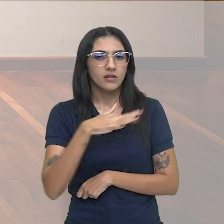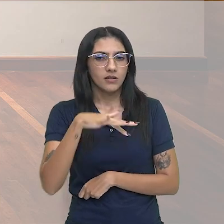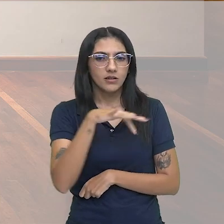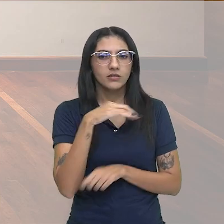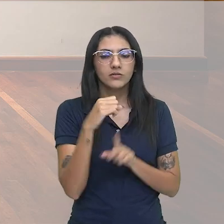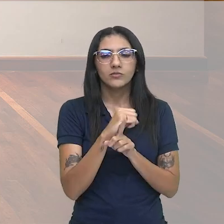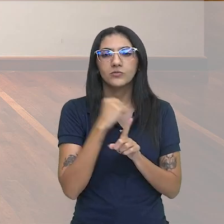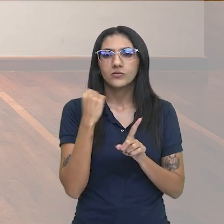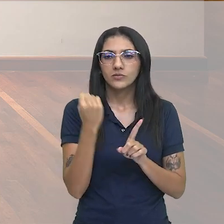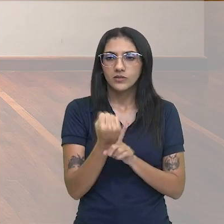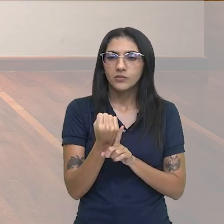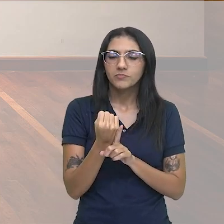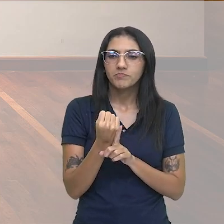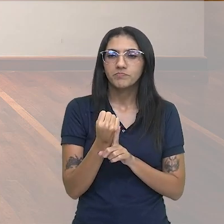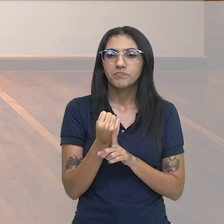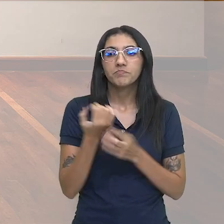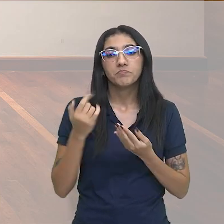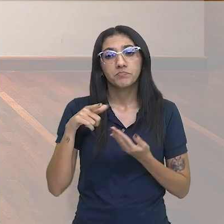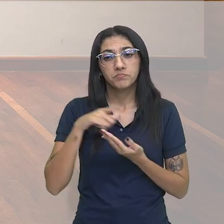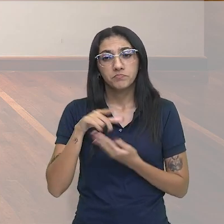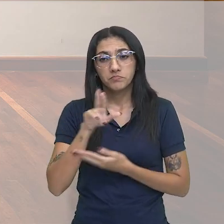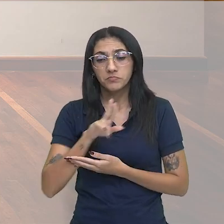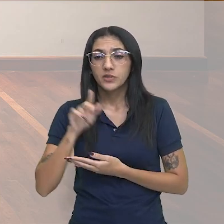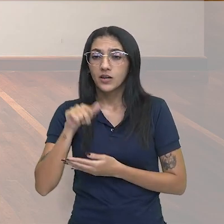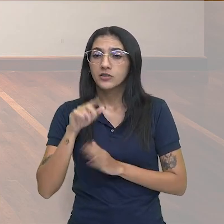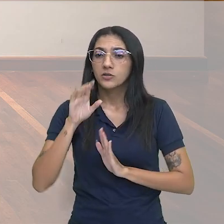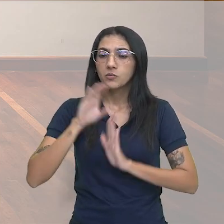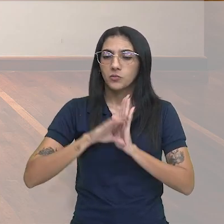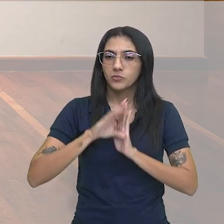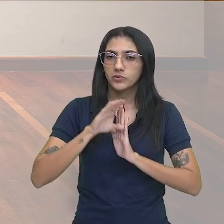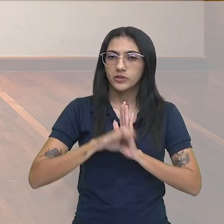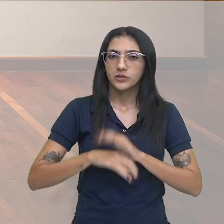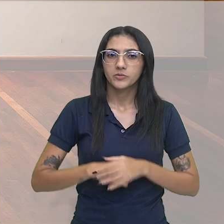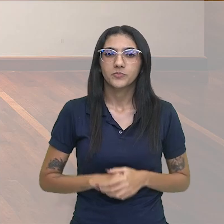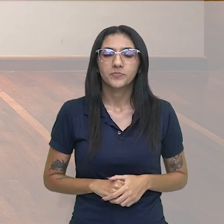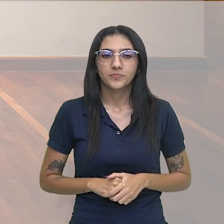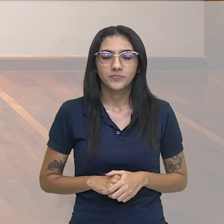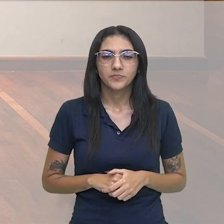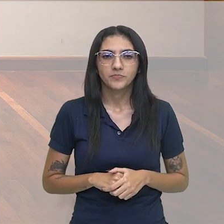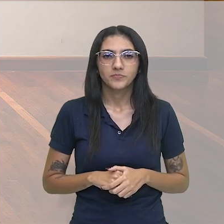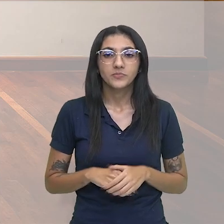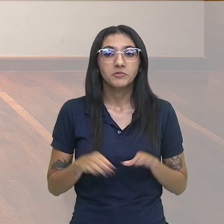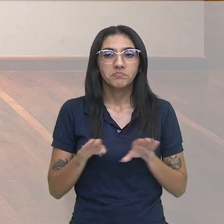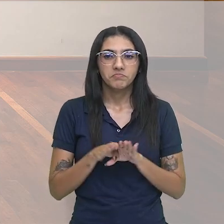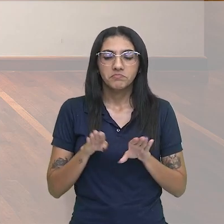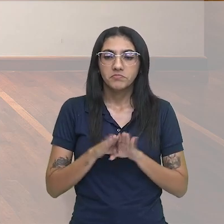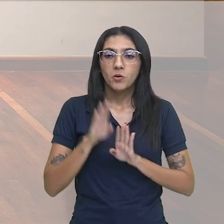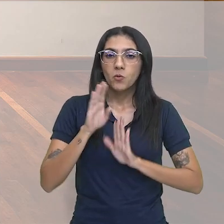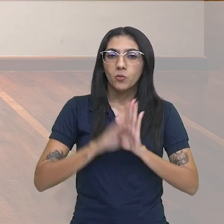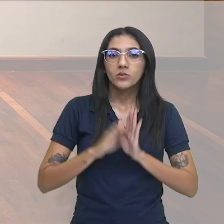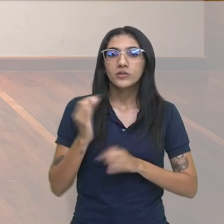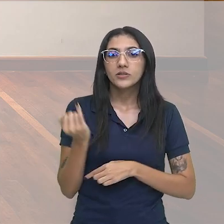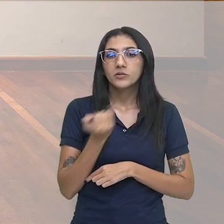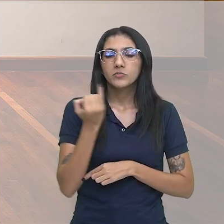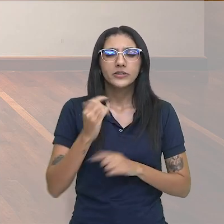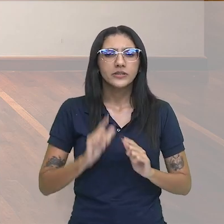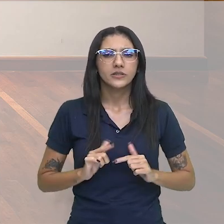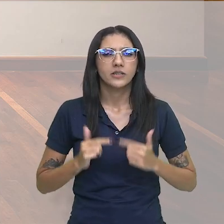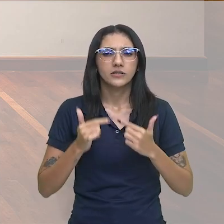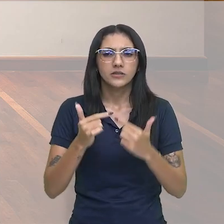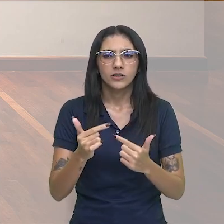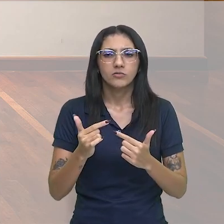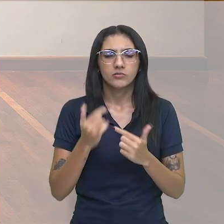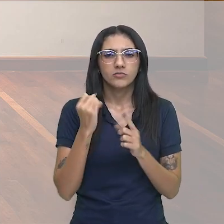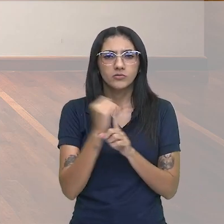Ele traz, então, a chamada sociologia compreensiva. E ele traz o conceito importante do chamado da ação social.